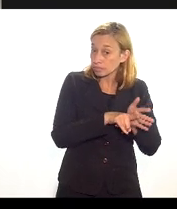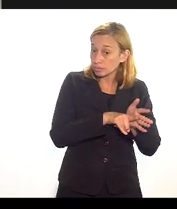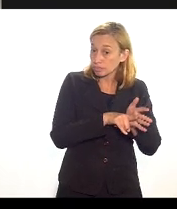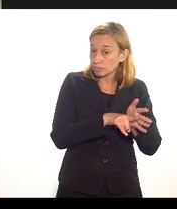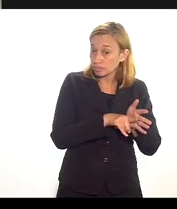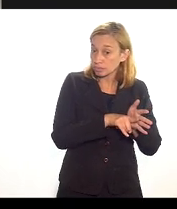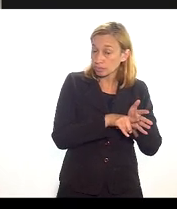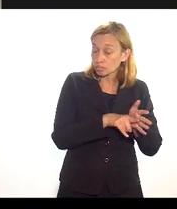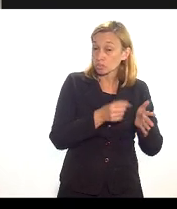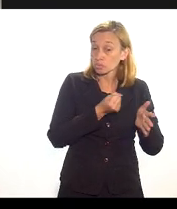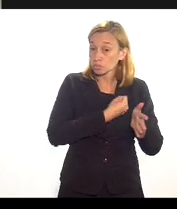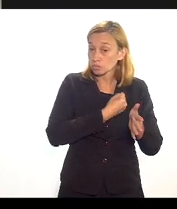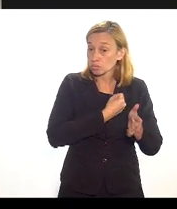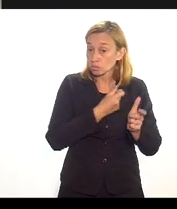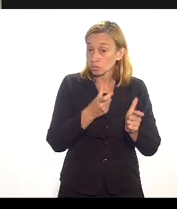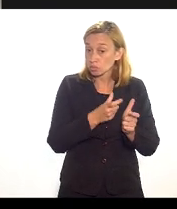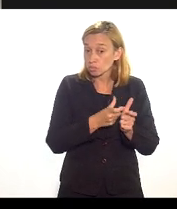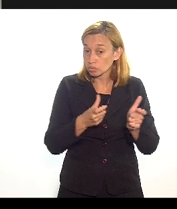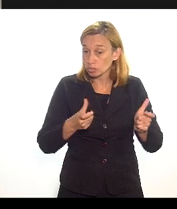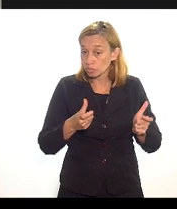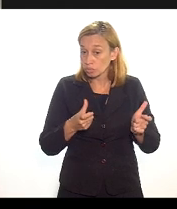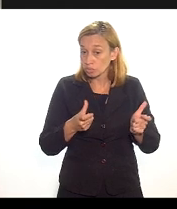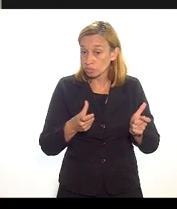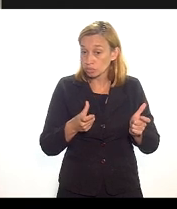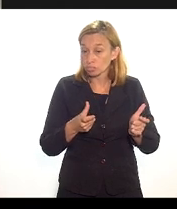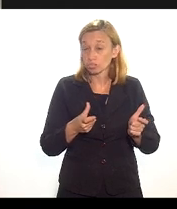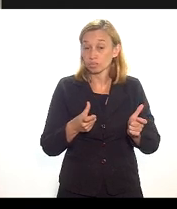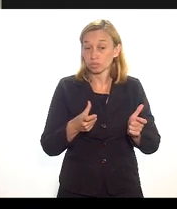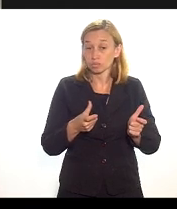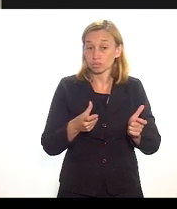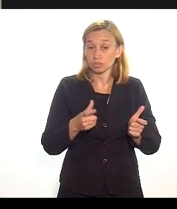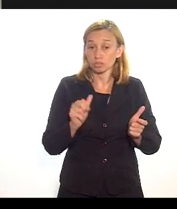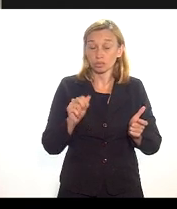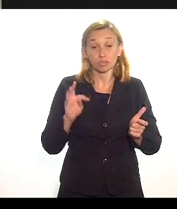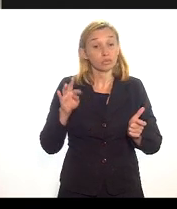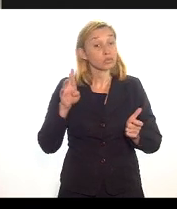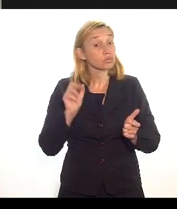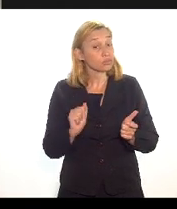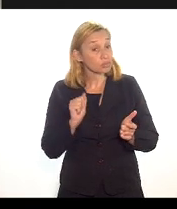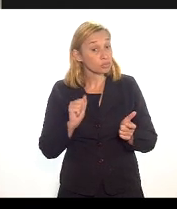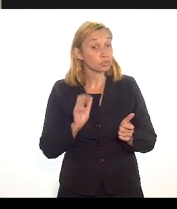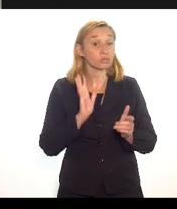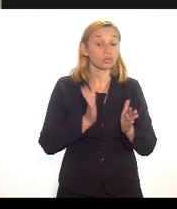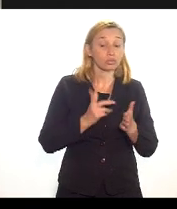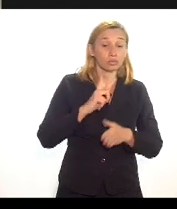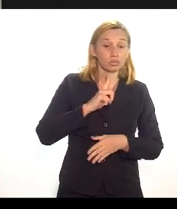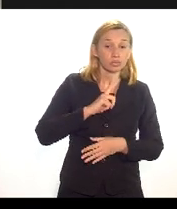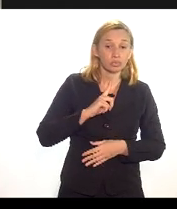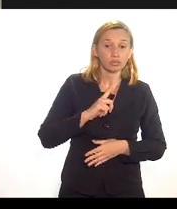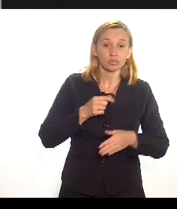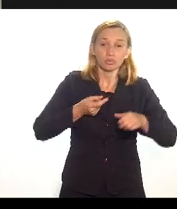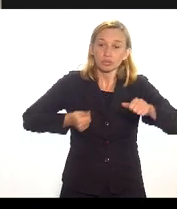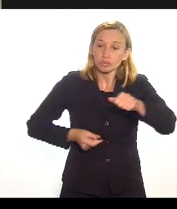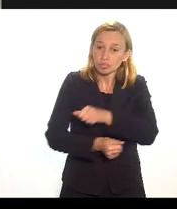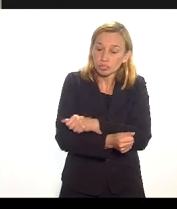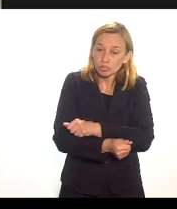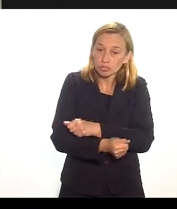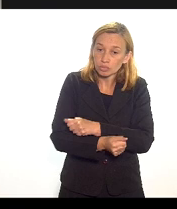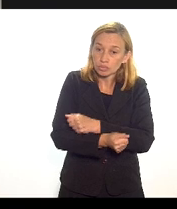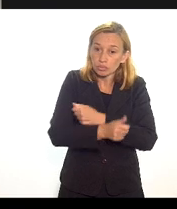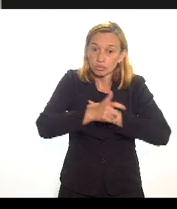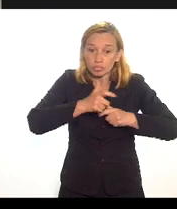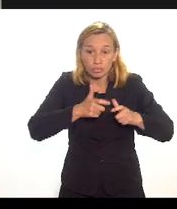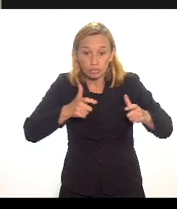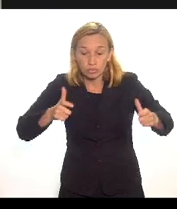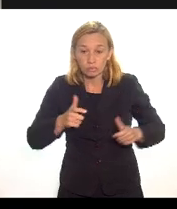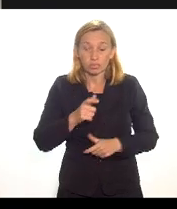do aumento dessa auditoria, né? Hoje em dia nós estamos com investimentos